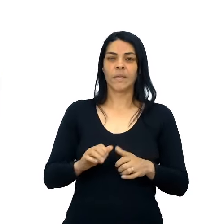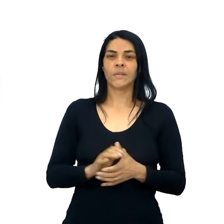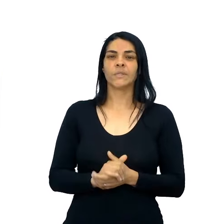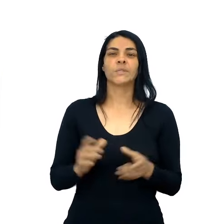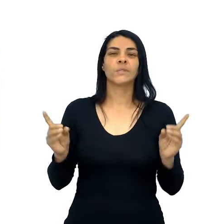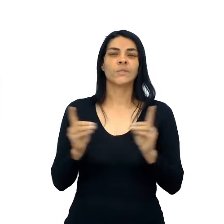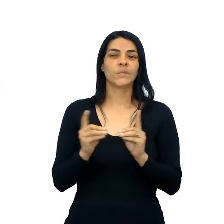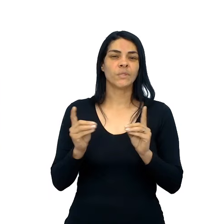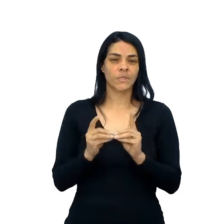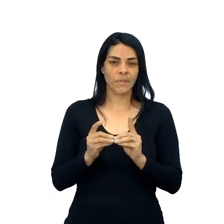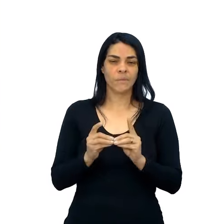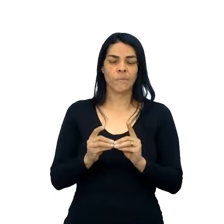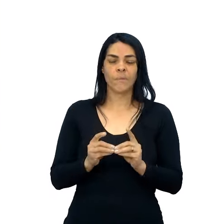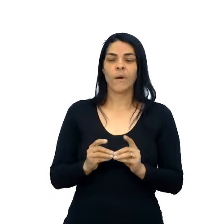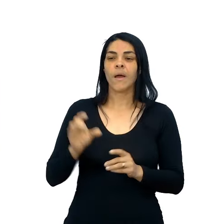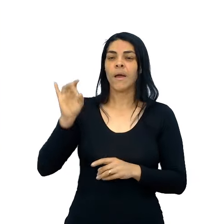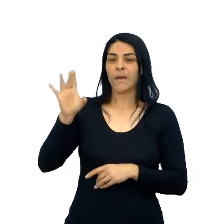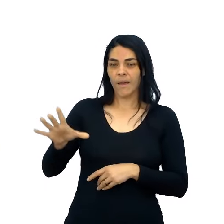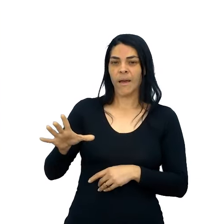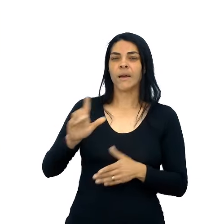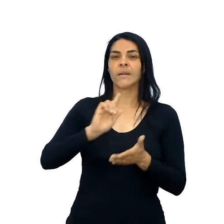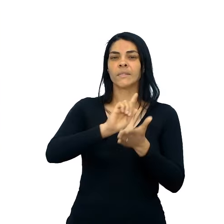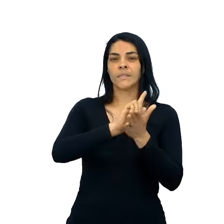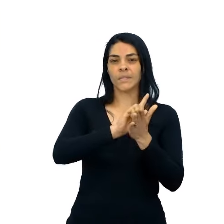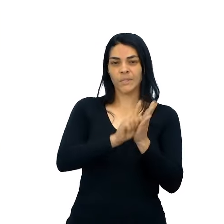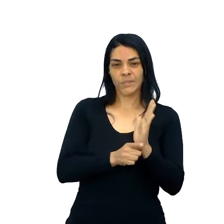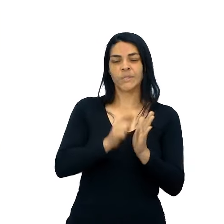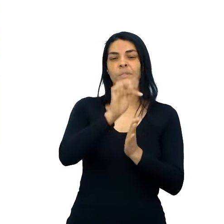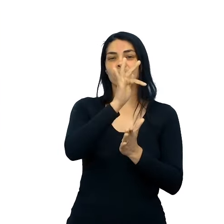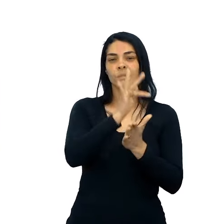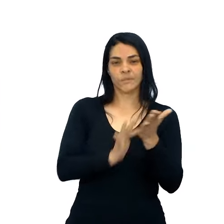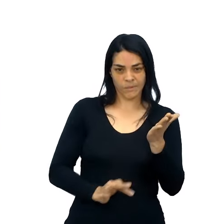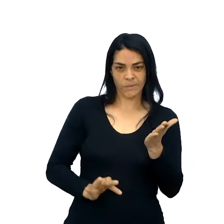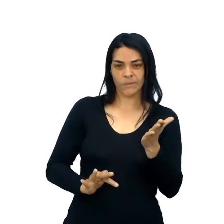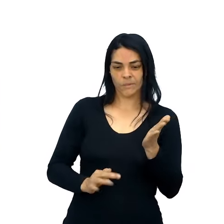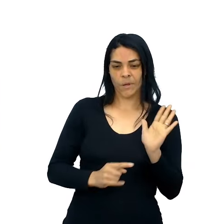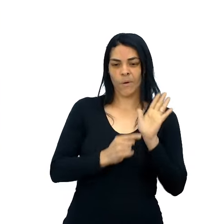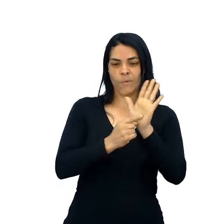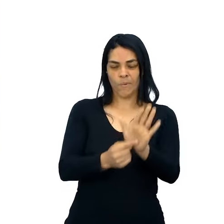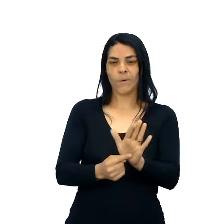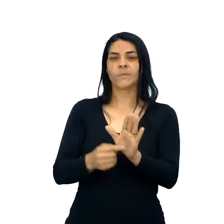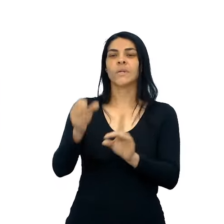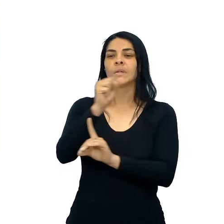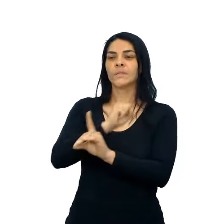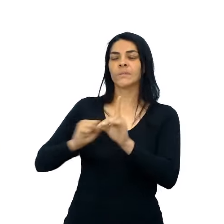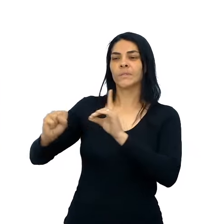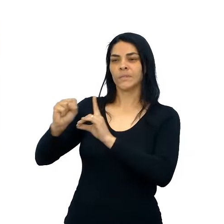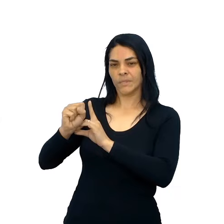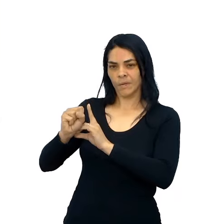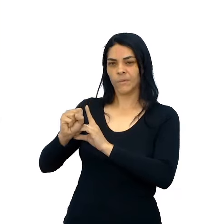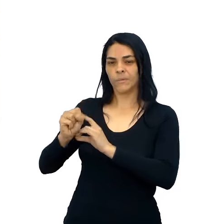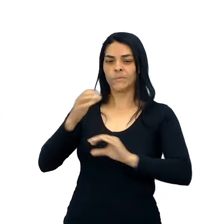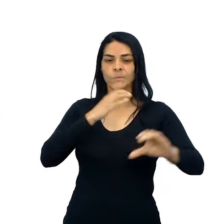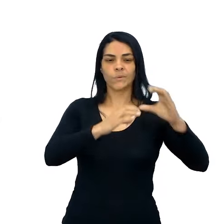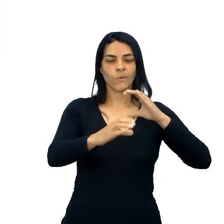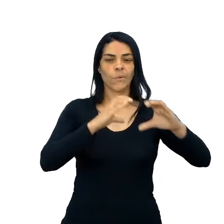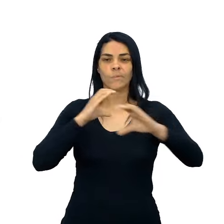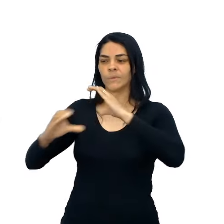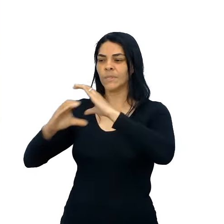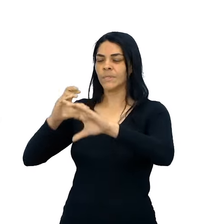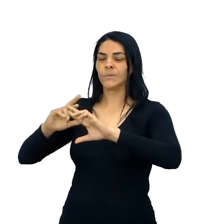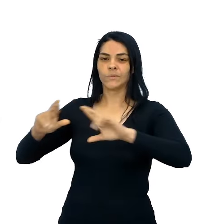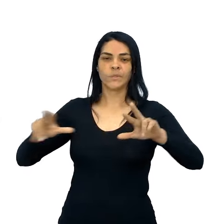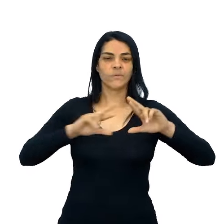seja, cada gênero textual atende a uma manifestação social de comunicação.